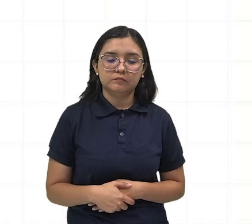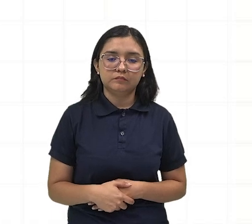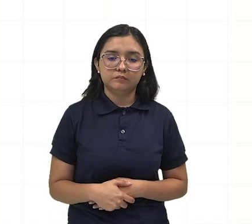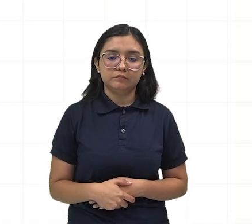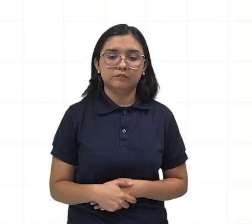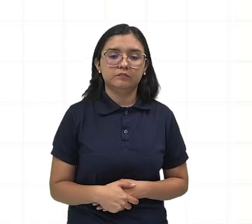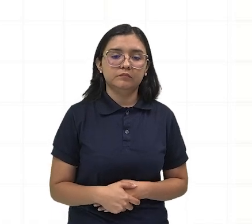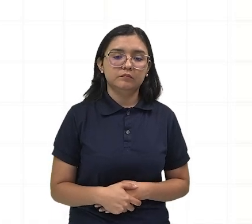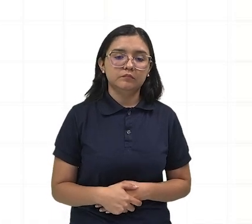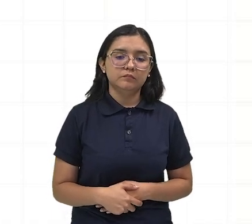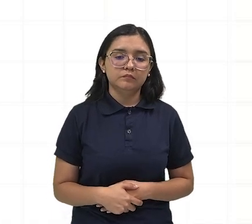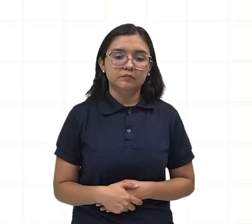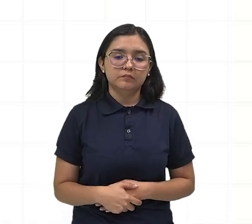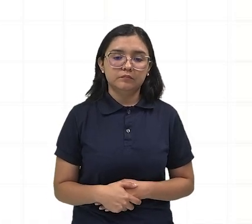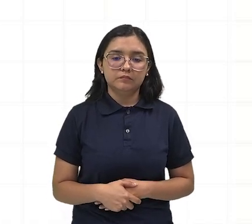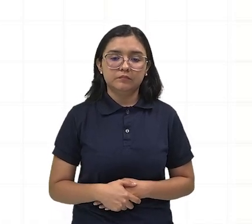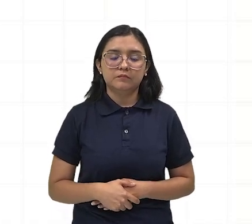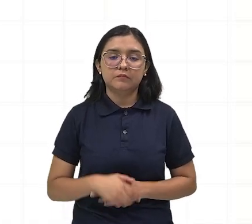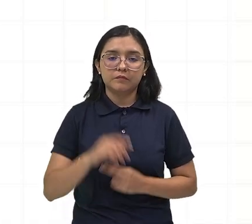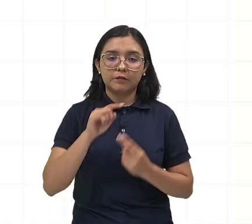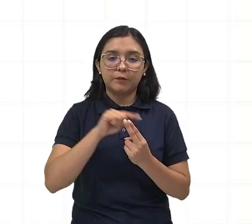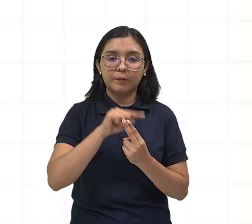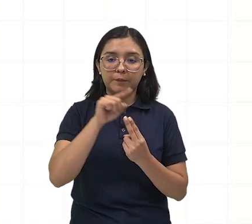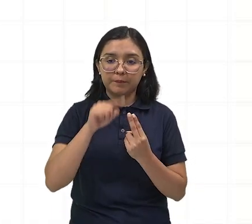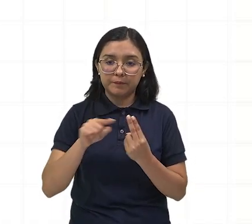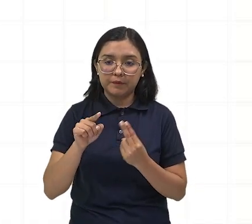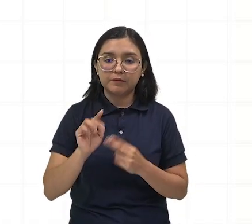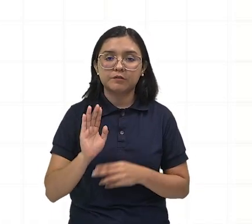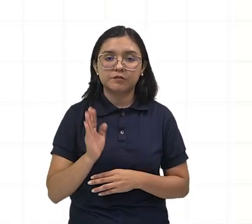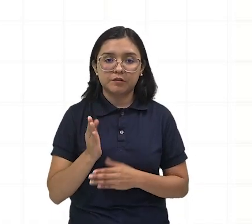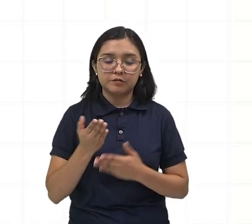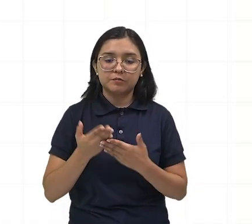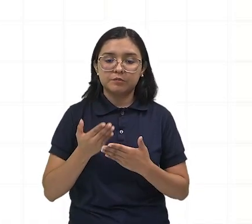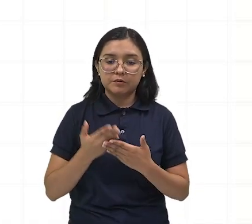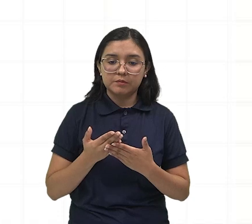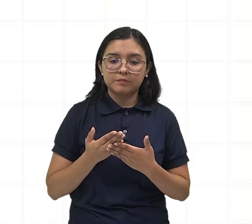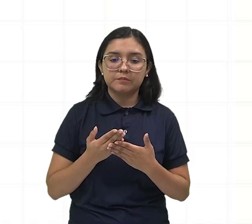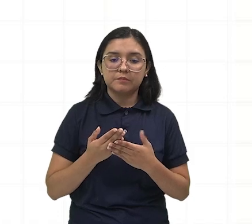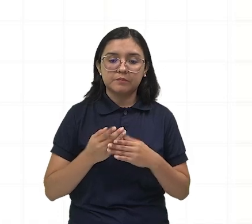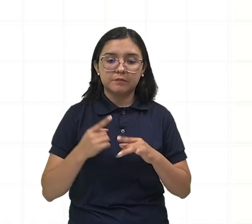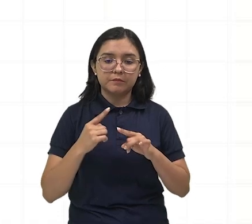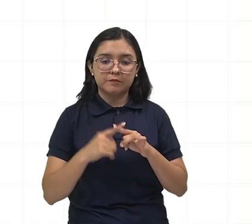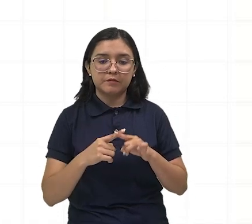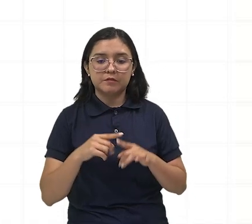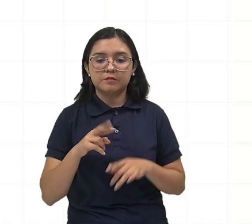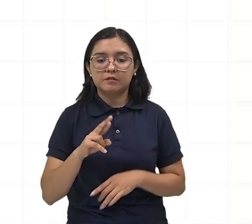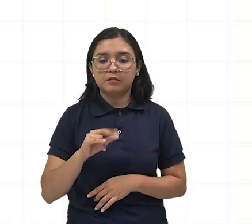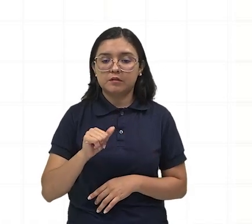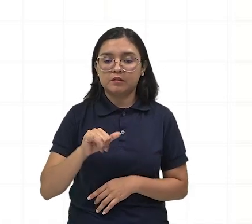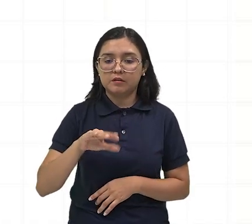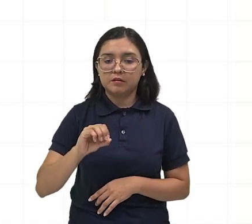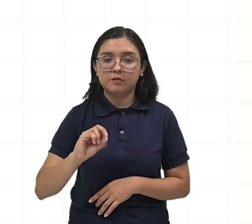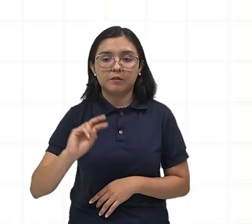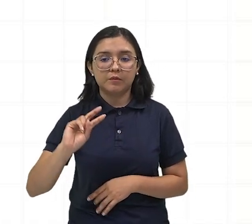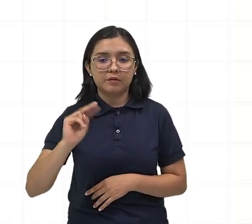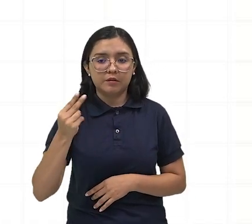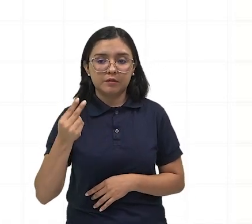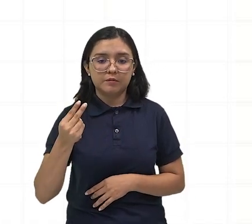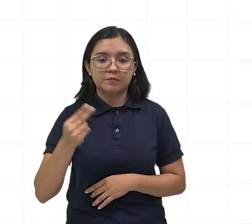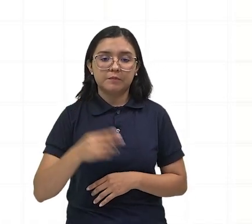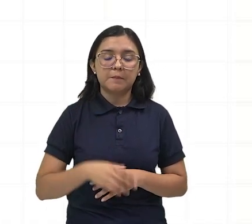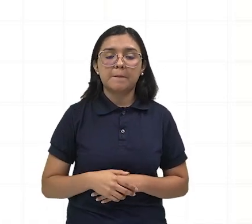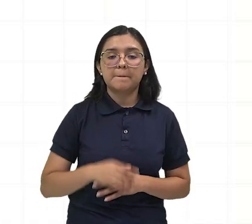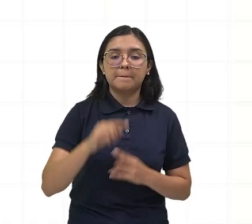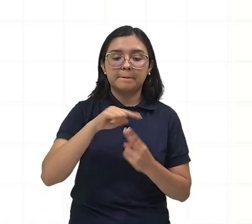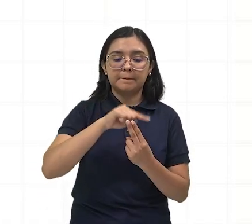a o famoso π, que nós já vimos, né? Vezes seu raio ao quadrado.